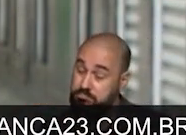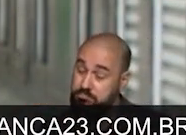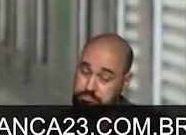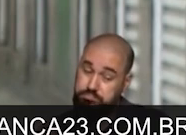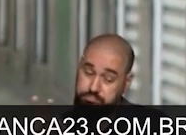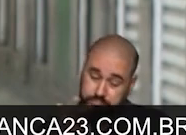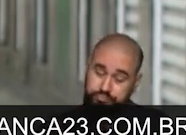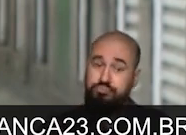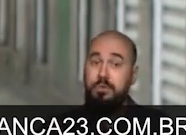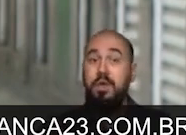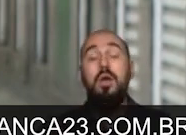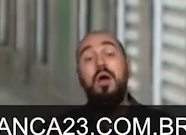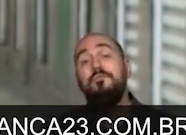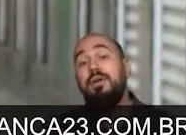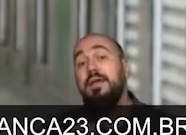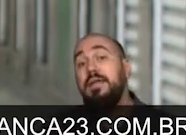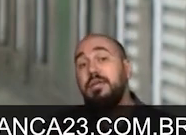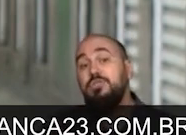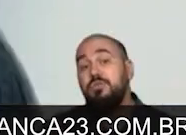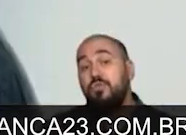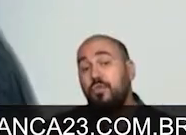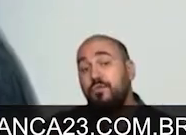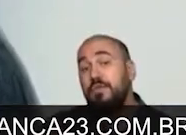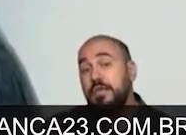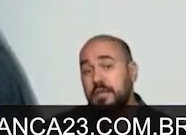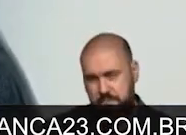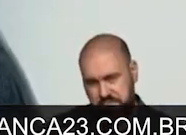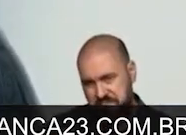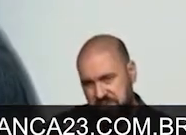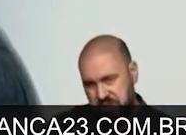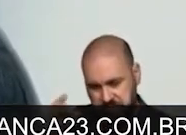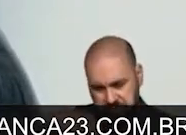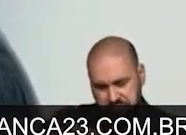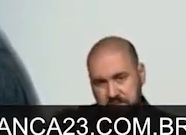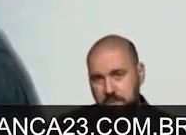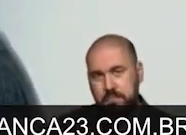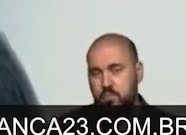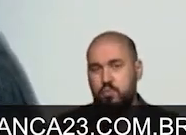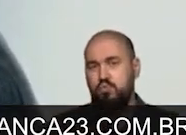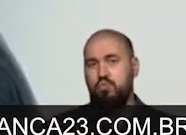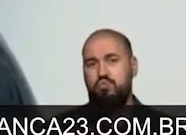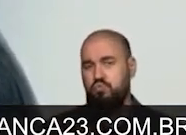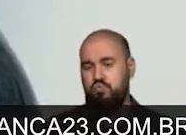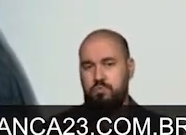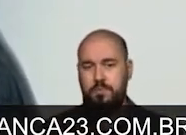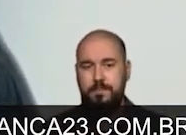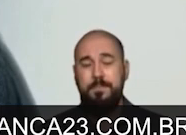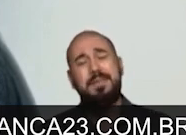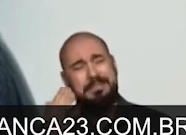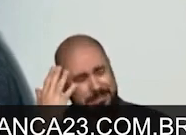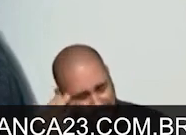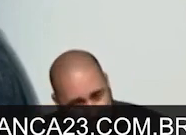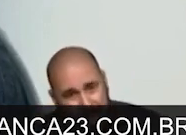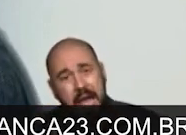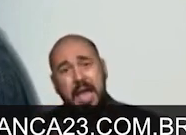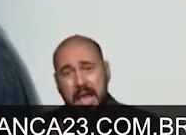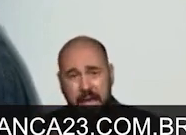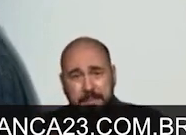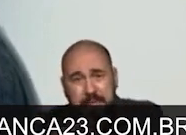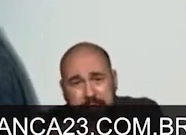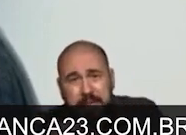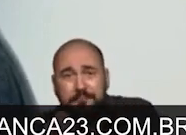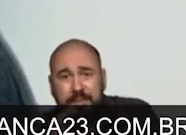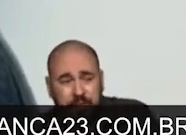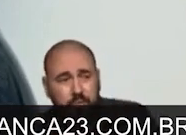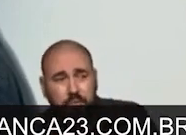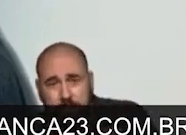vírus mudou o cenário epidemiológico. O que se sabe é que existe uma nova variante, que é uma